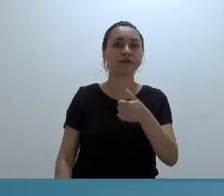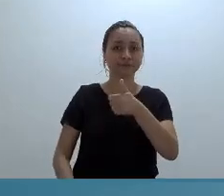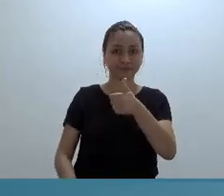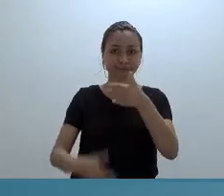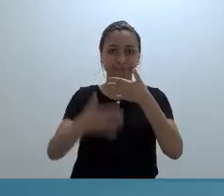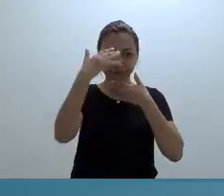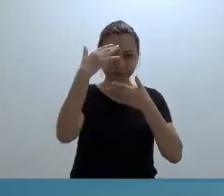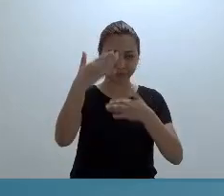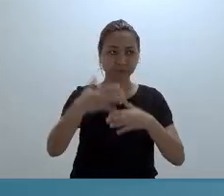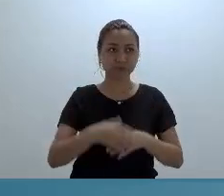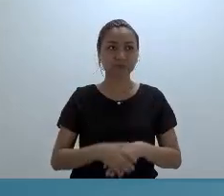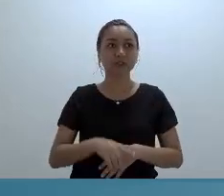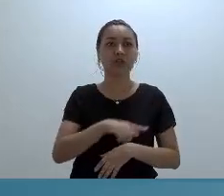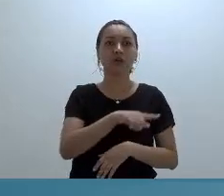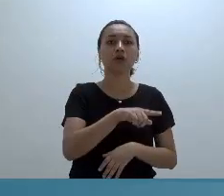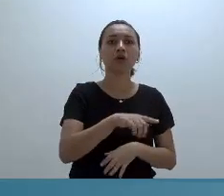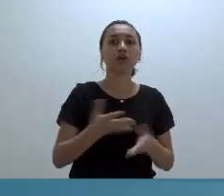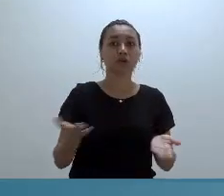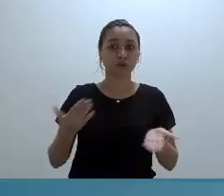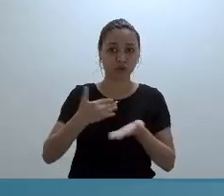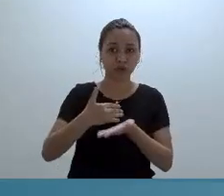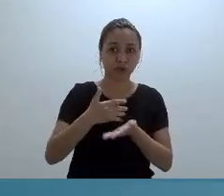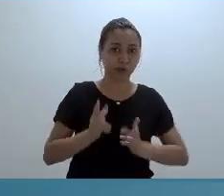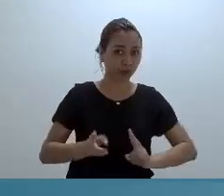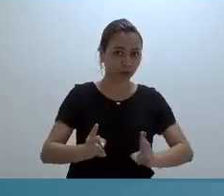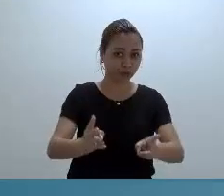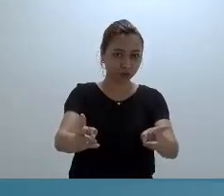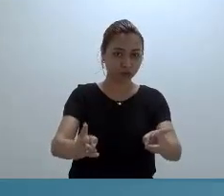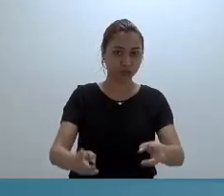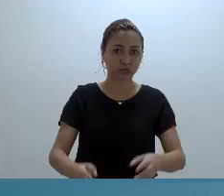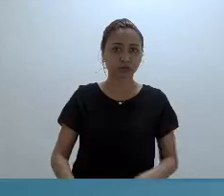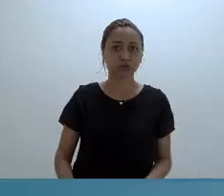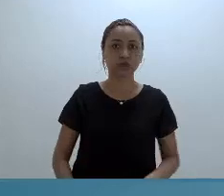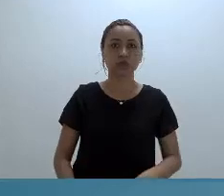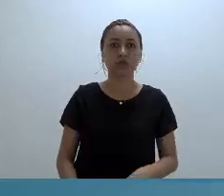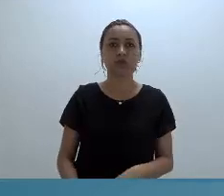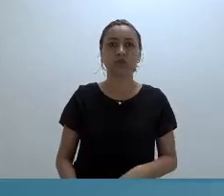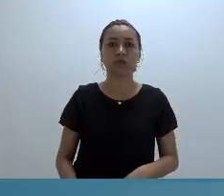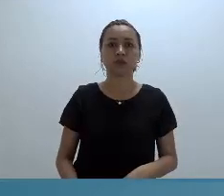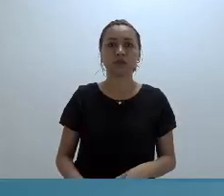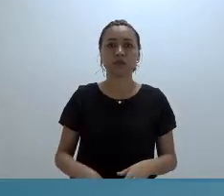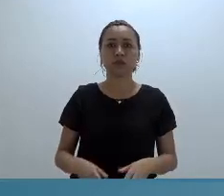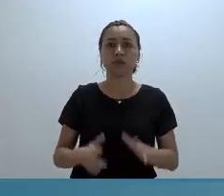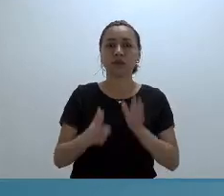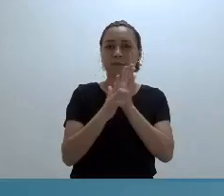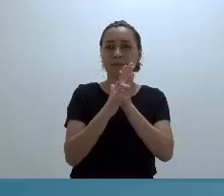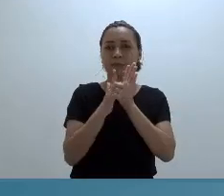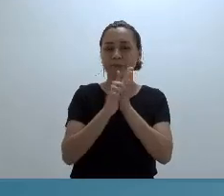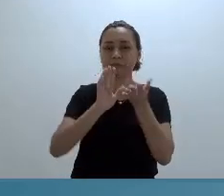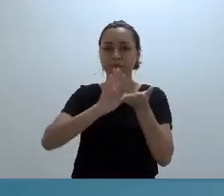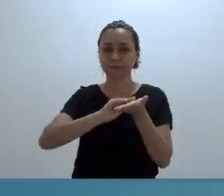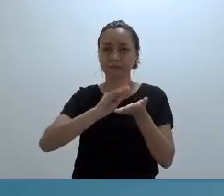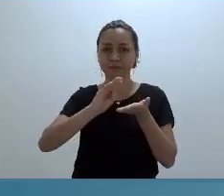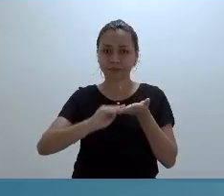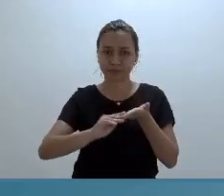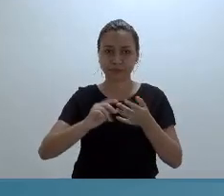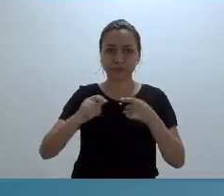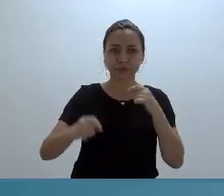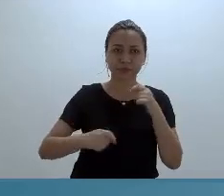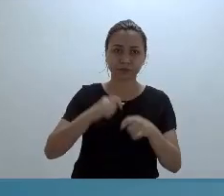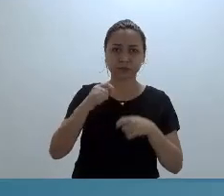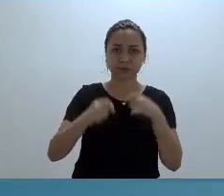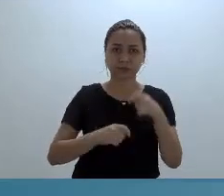não fiquei se manifestar, vamos. Na parte constitucional, da chamada, na parte administrativa, nós temos